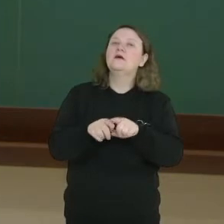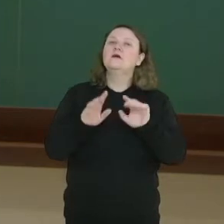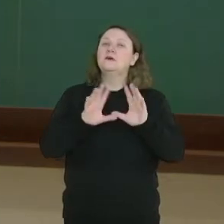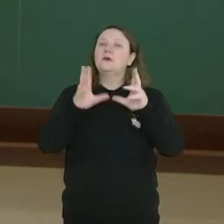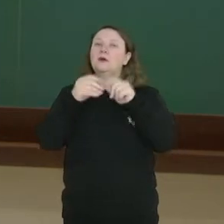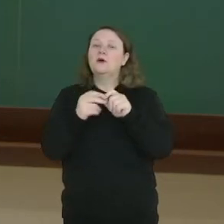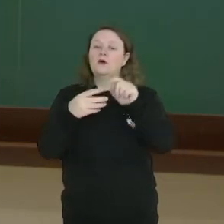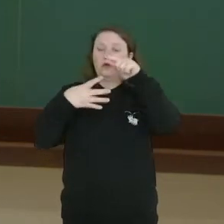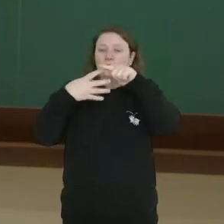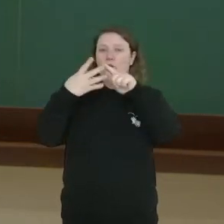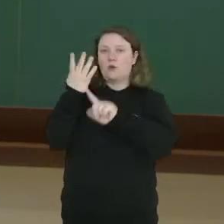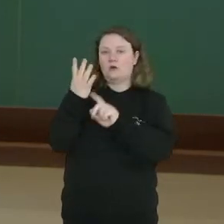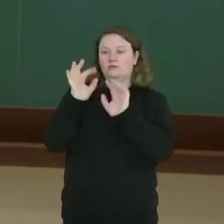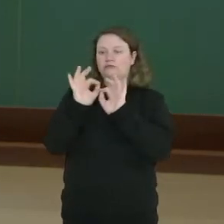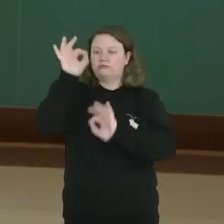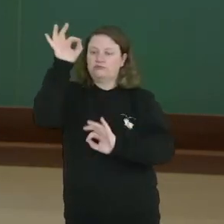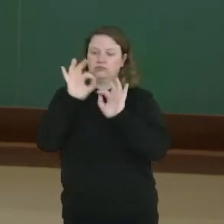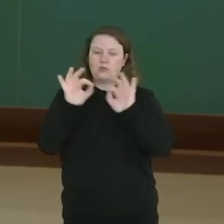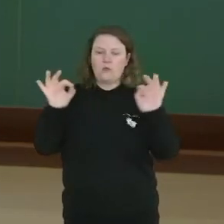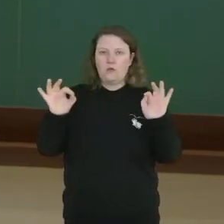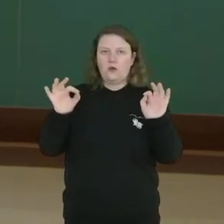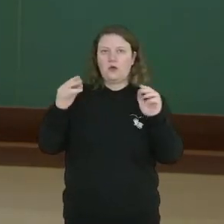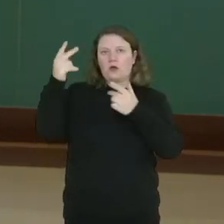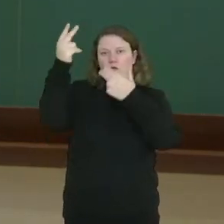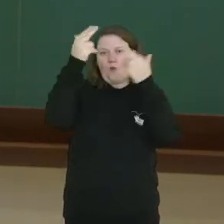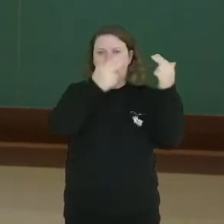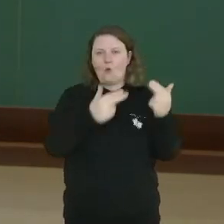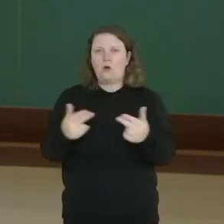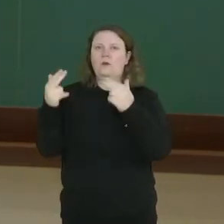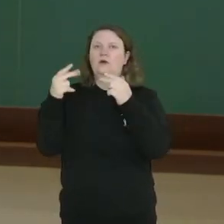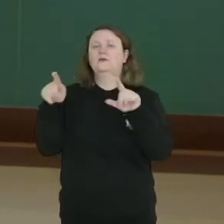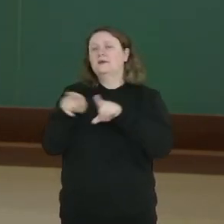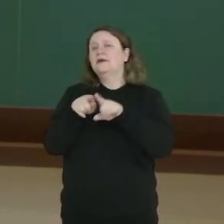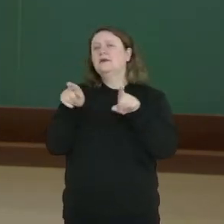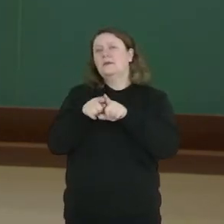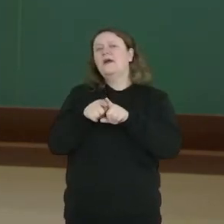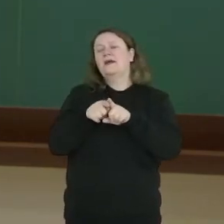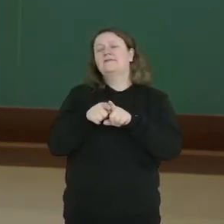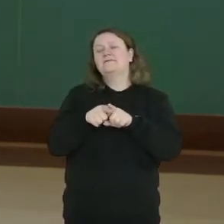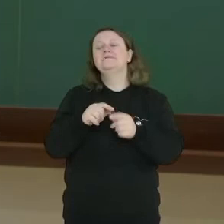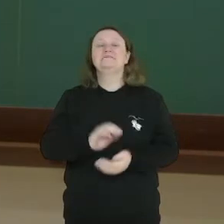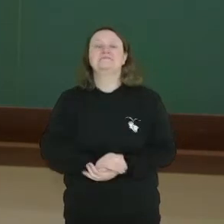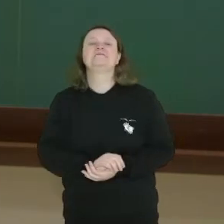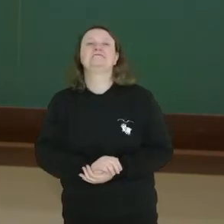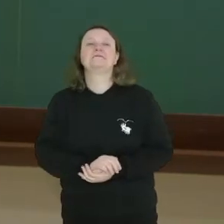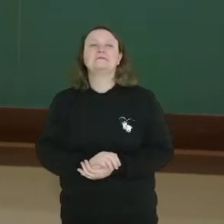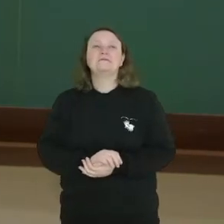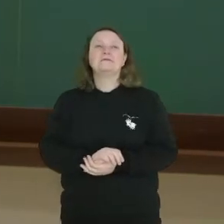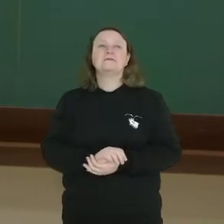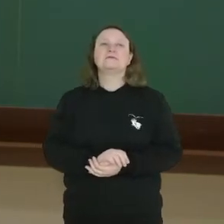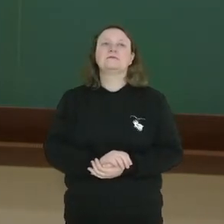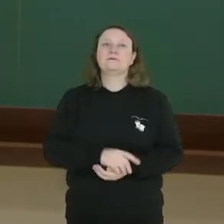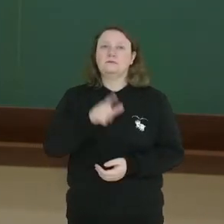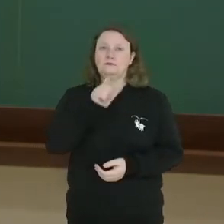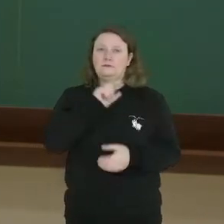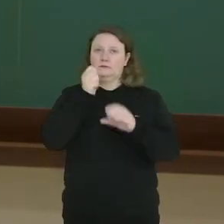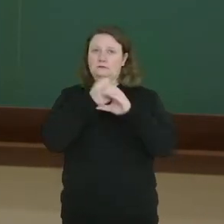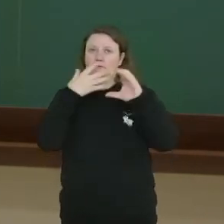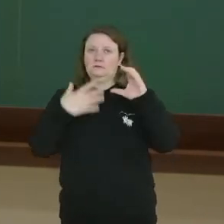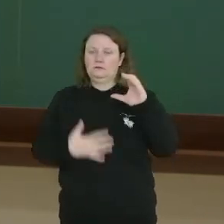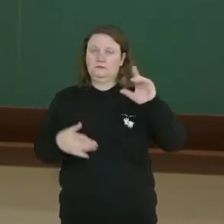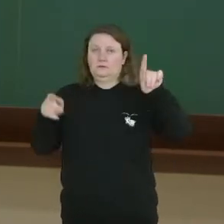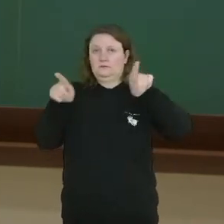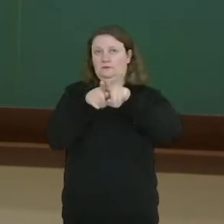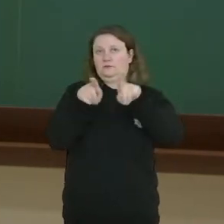quatro medidas são iguais e o triângulo equilátero também, as três medidas dos lados são iguais. Por terem essa característica, são